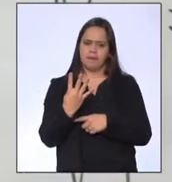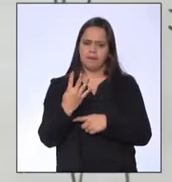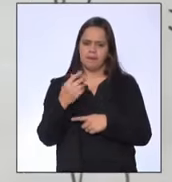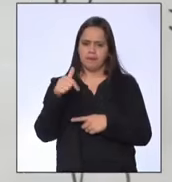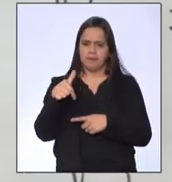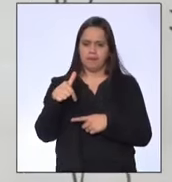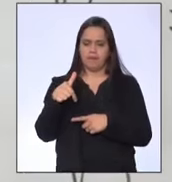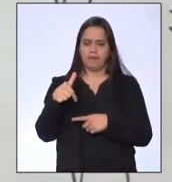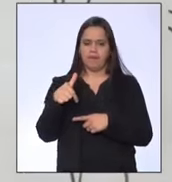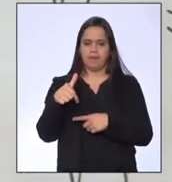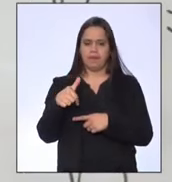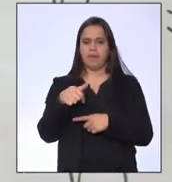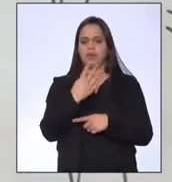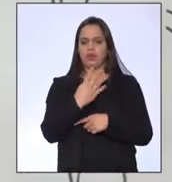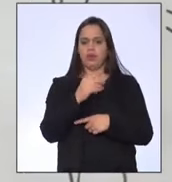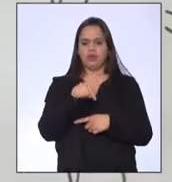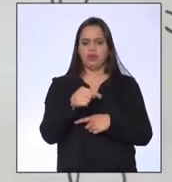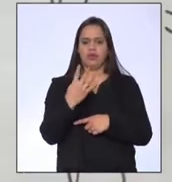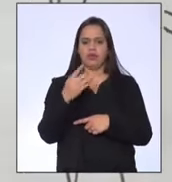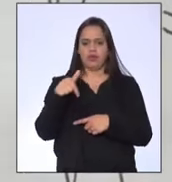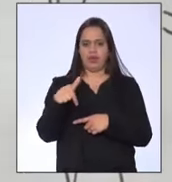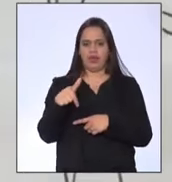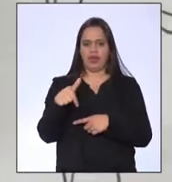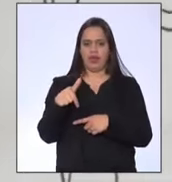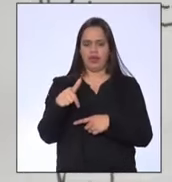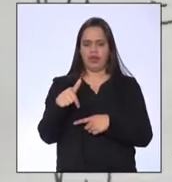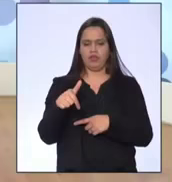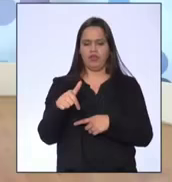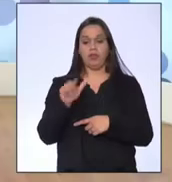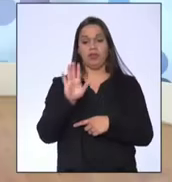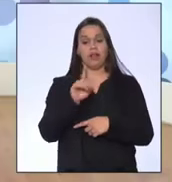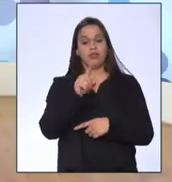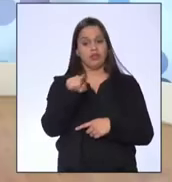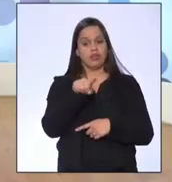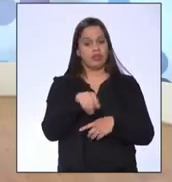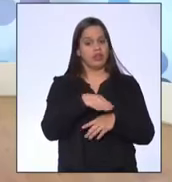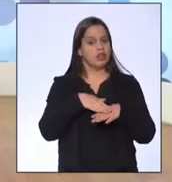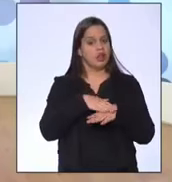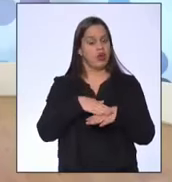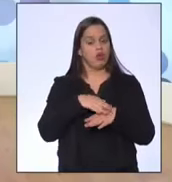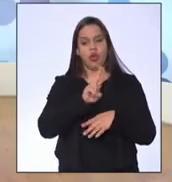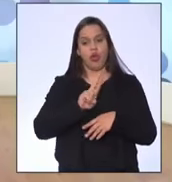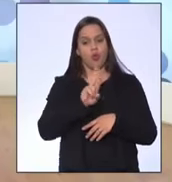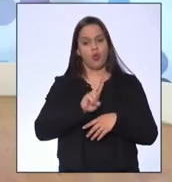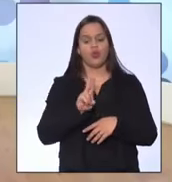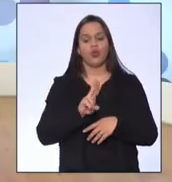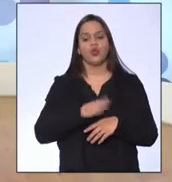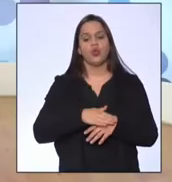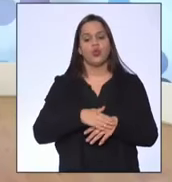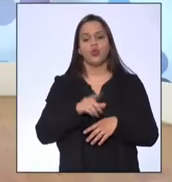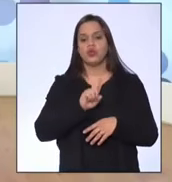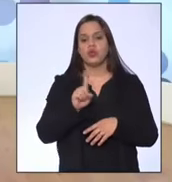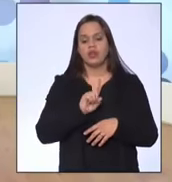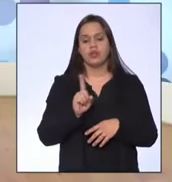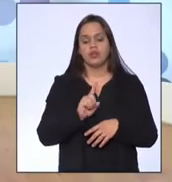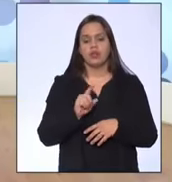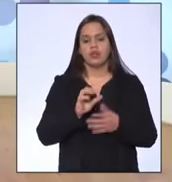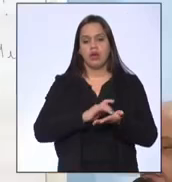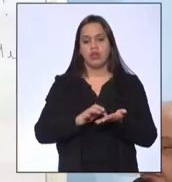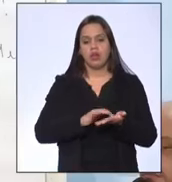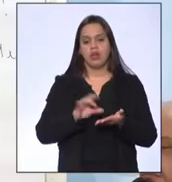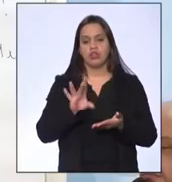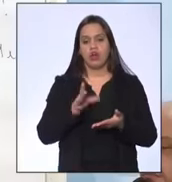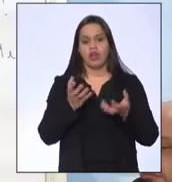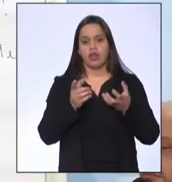4,47. Aproximadamente 4,47. Não usem a calculadora na próxima atividade. Eu quero apenas que vocês estimem, saibam